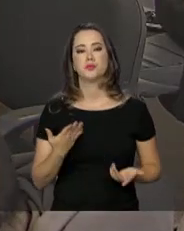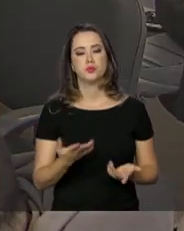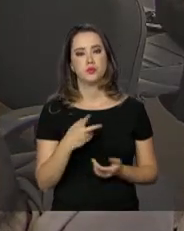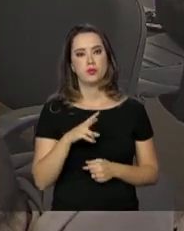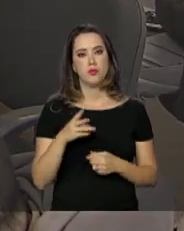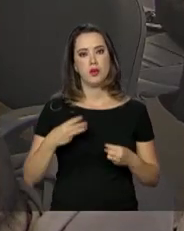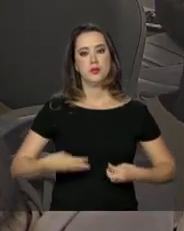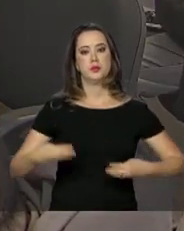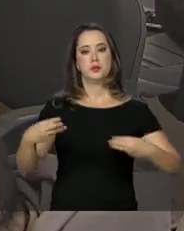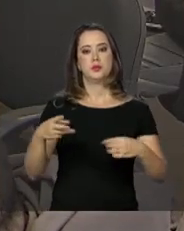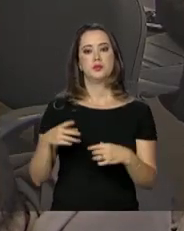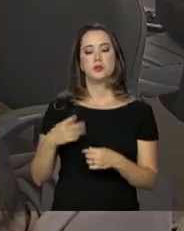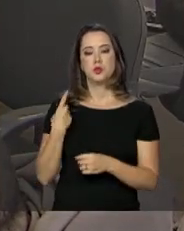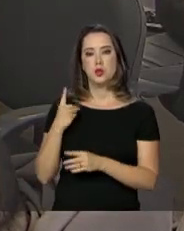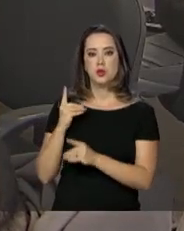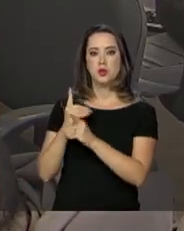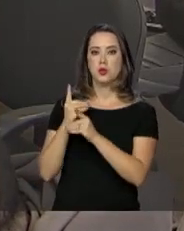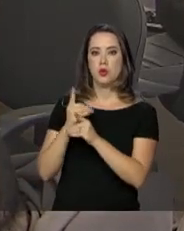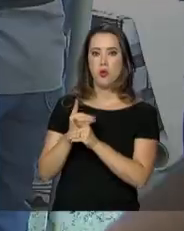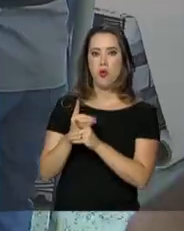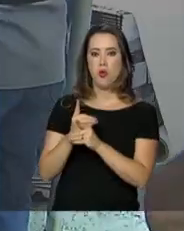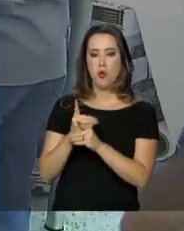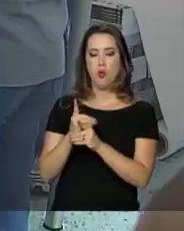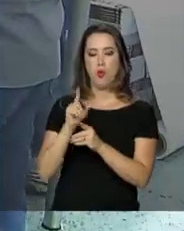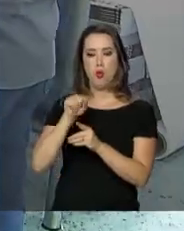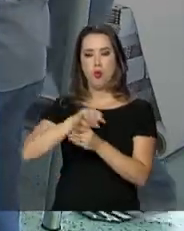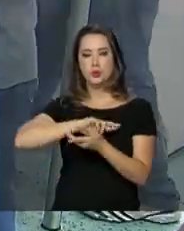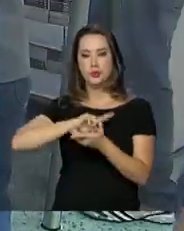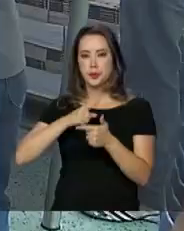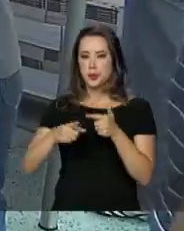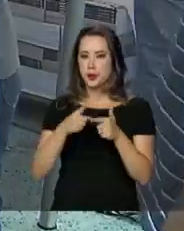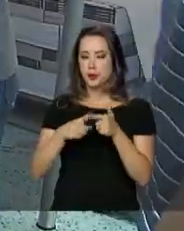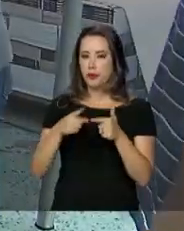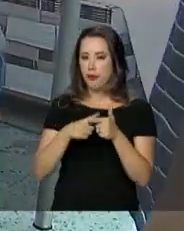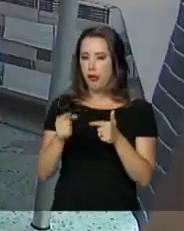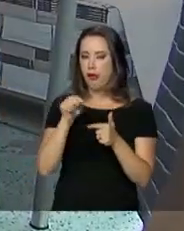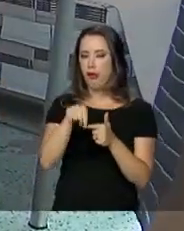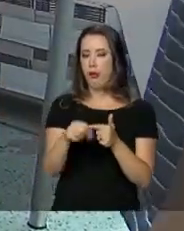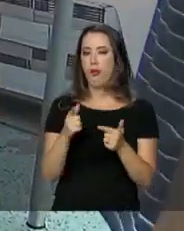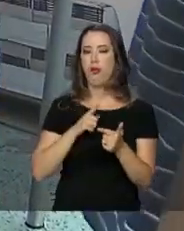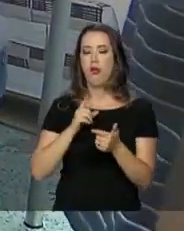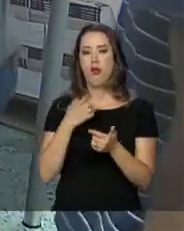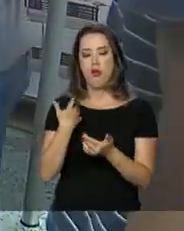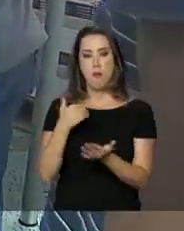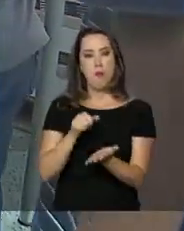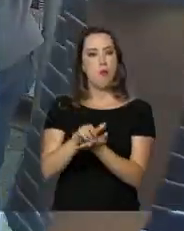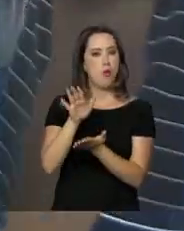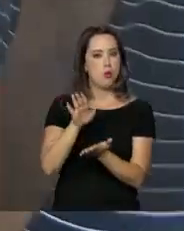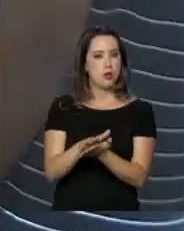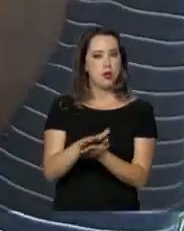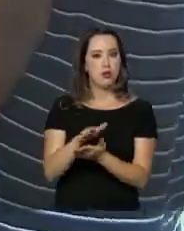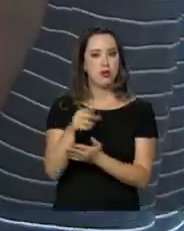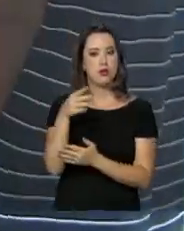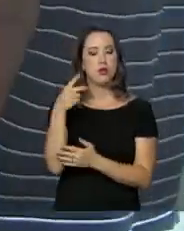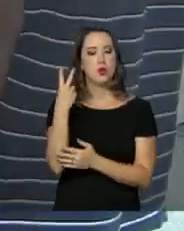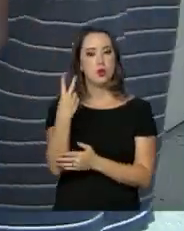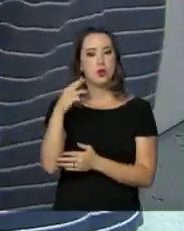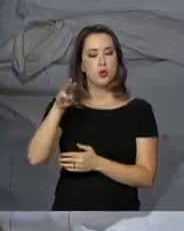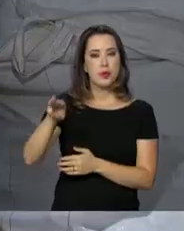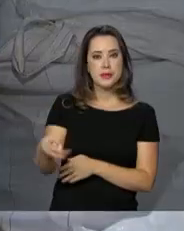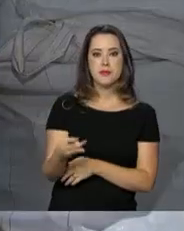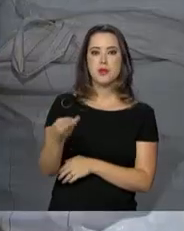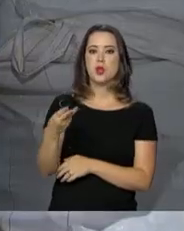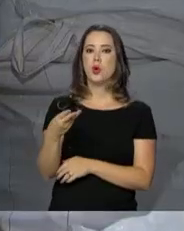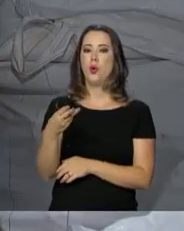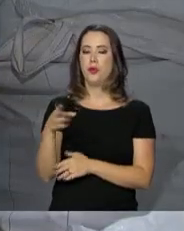do fgts e da contribuição social resultaram em dois milhões e 400 milhões de reais em notificações